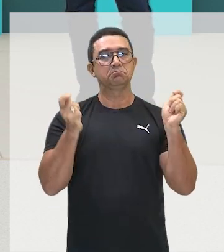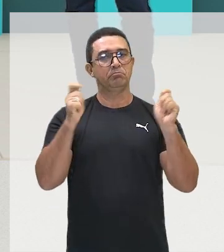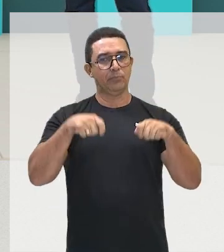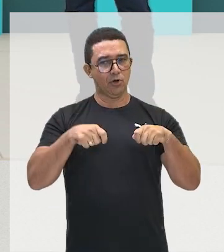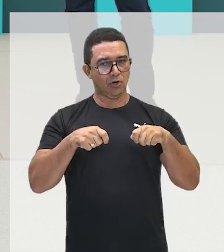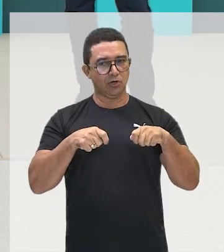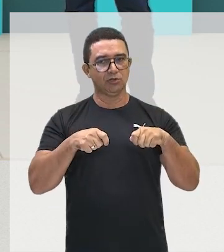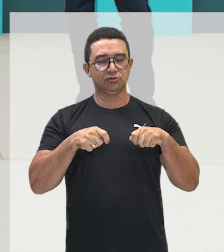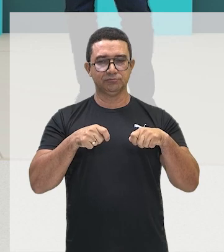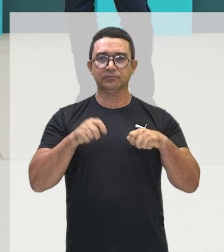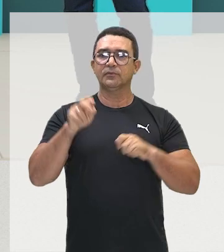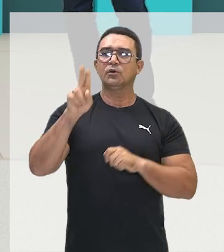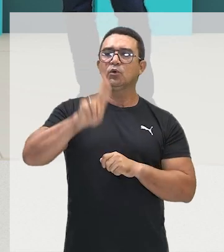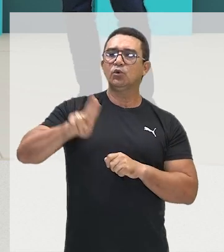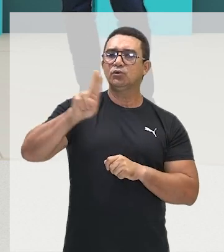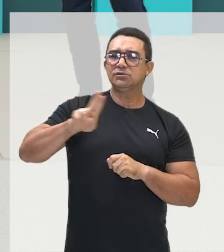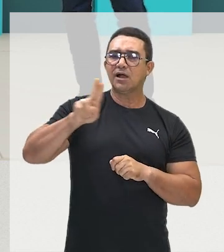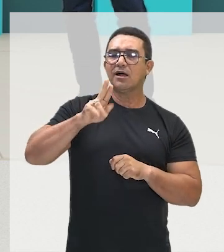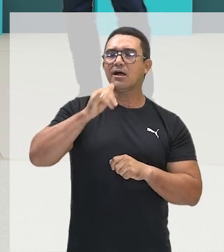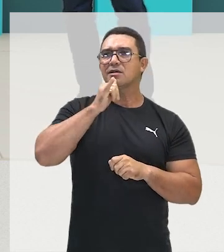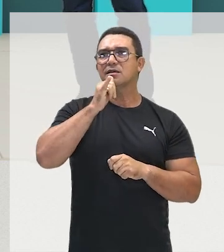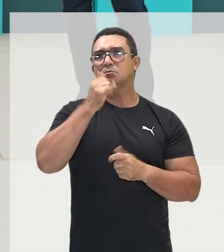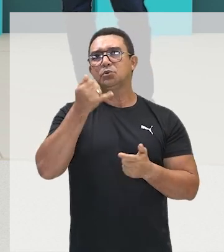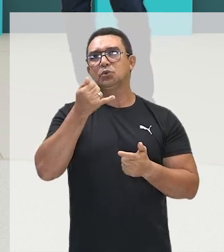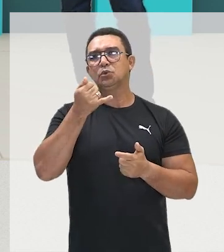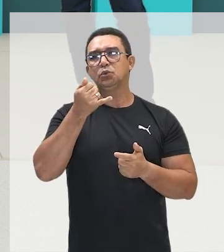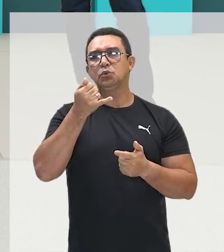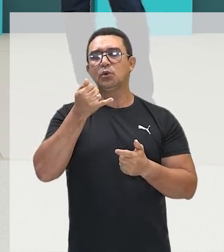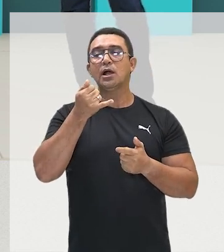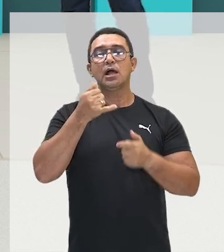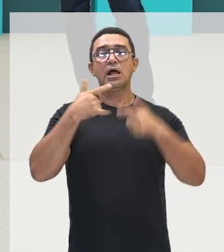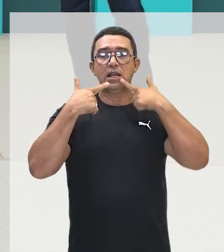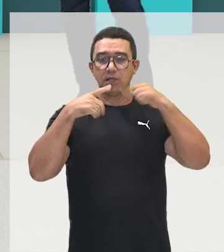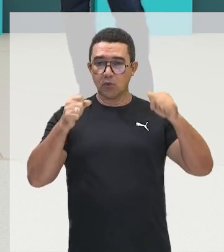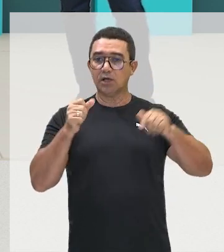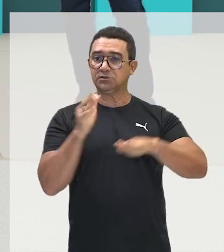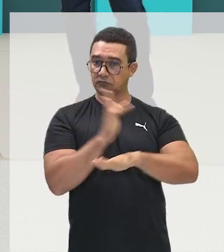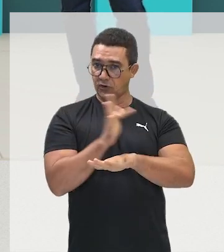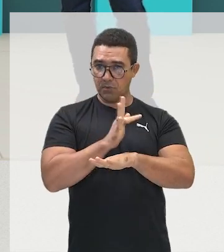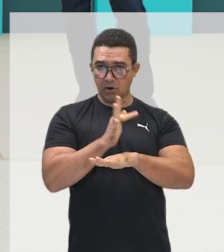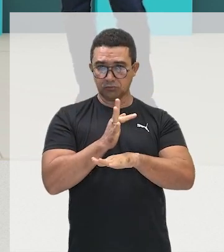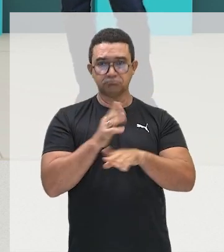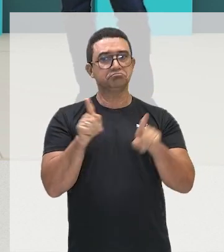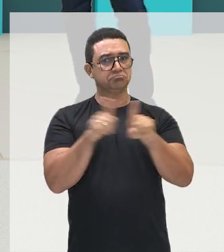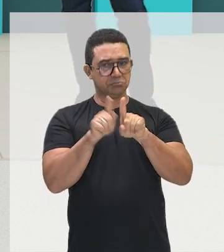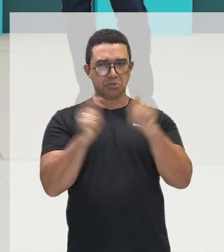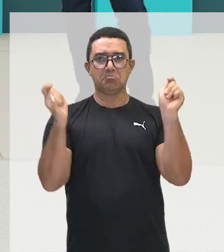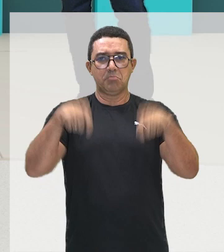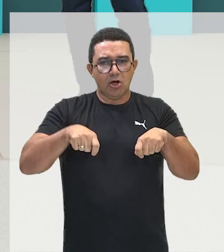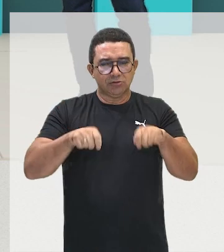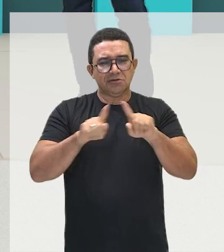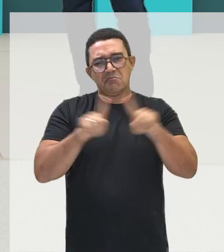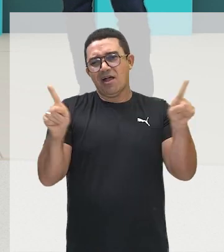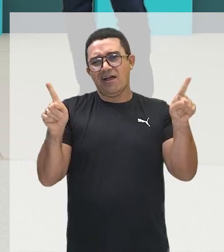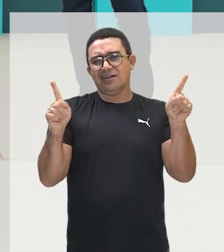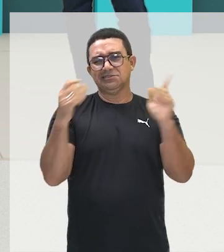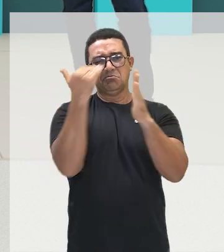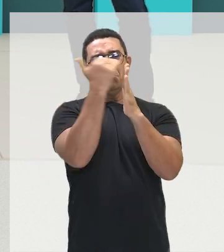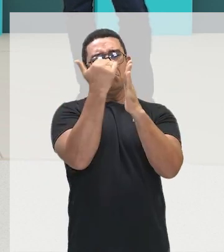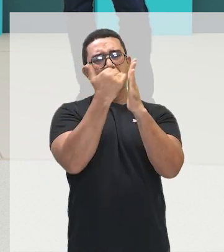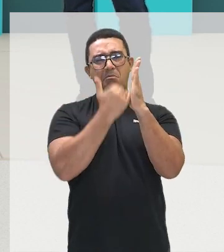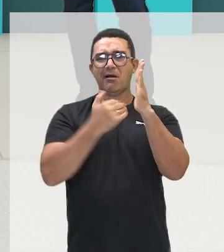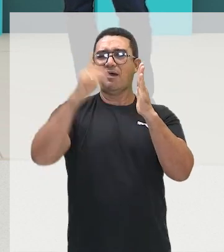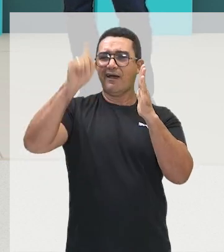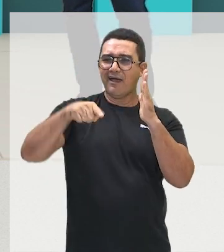podem ser utilizadas para falar, né, utilizando aí a linguagem formal, nada impede. Mas são locais que